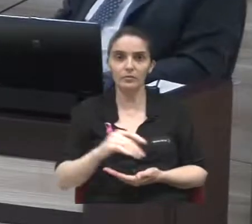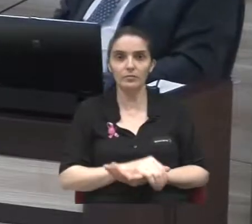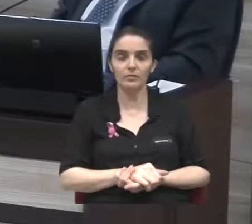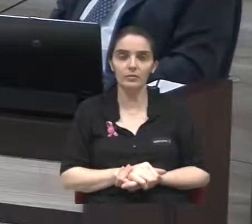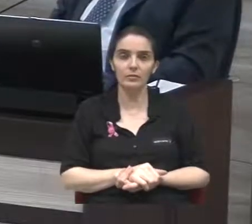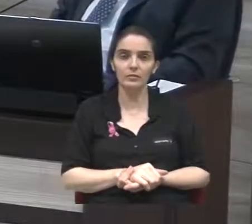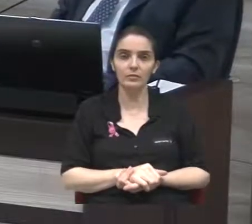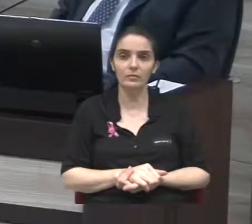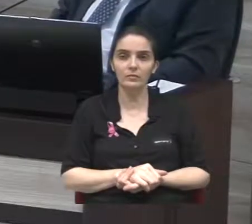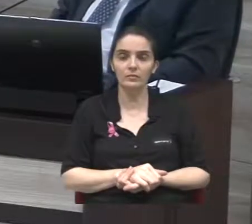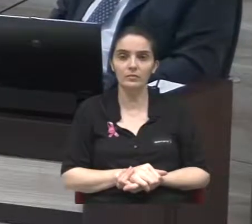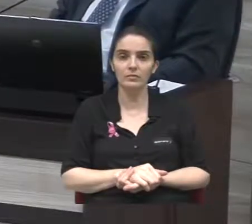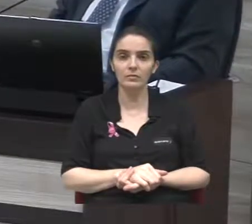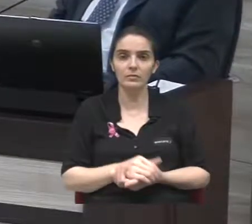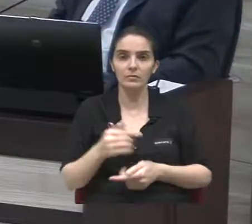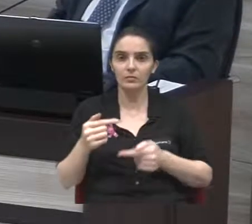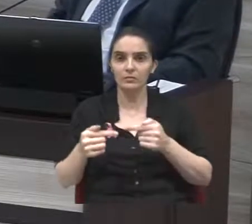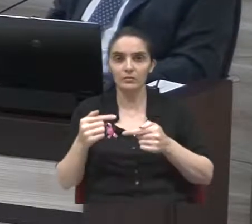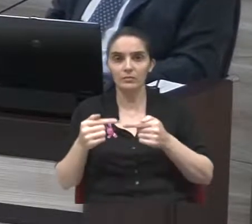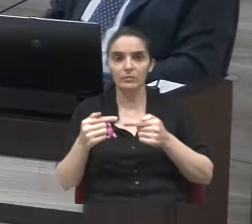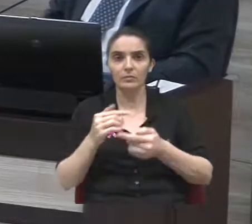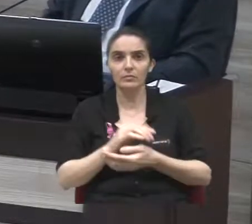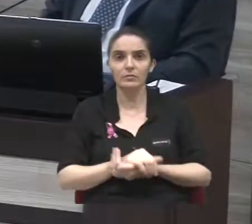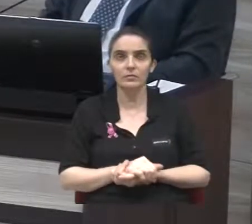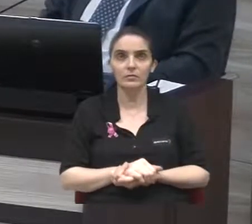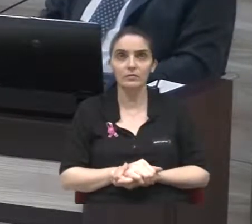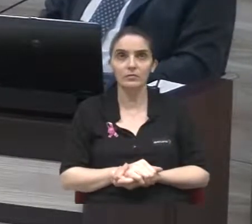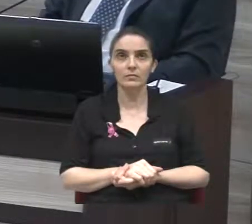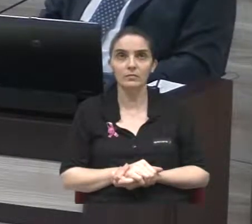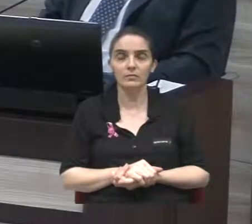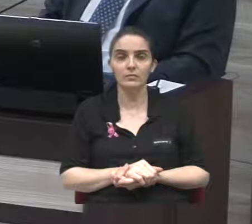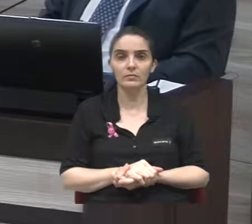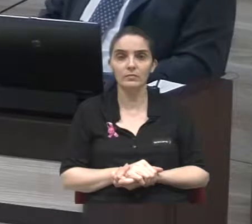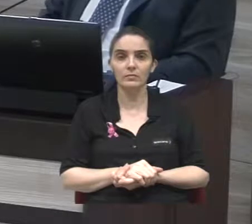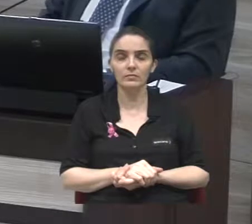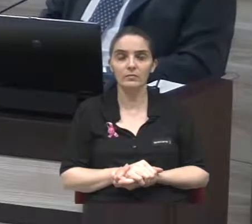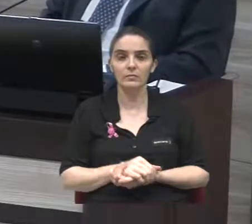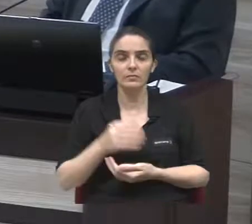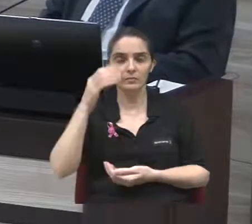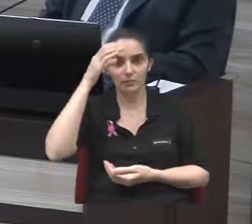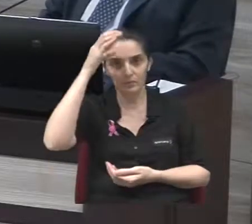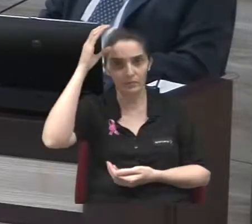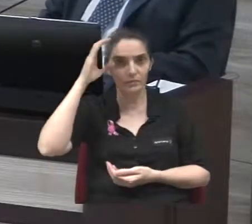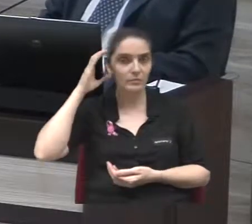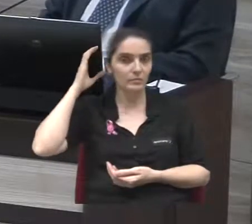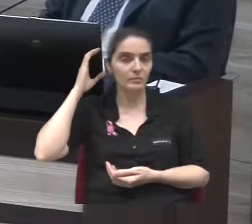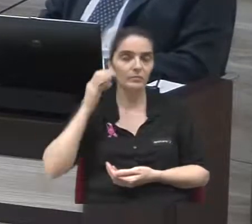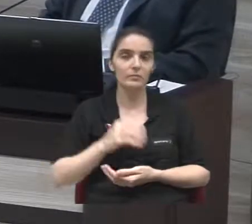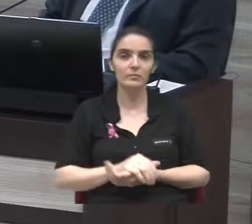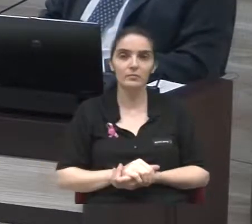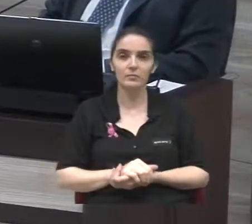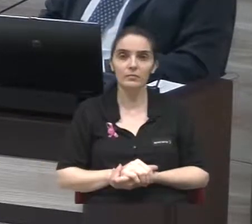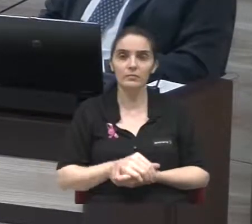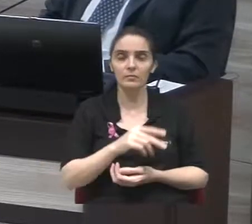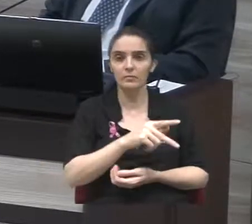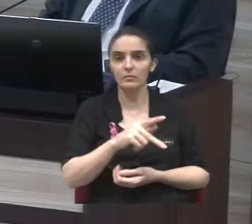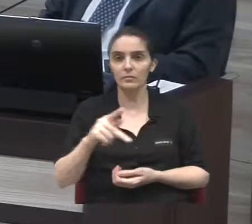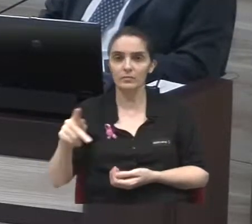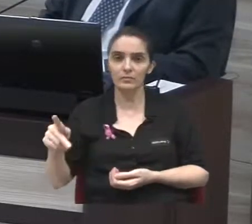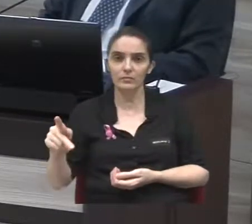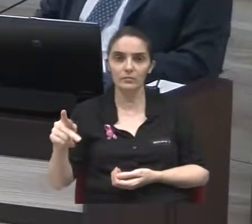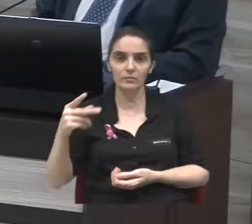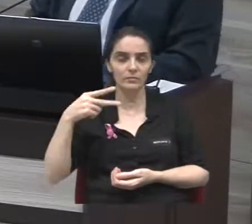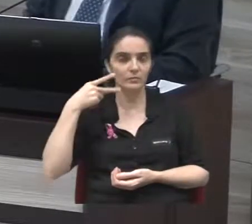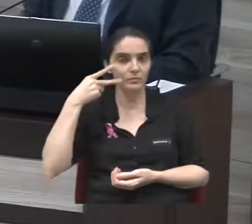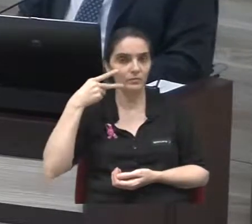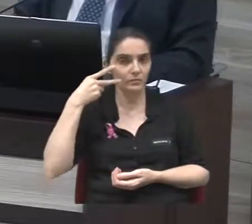discutir o requerimento? Manifesto interesse, presidente. Vereadora Carolina Pontes. Excelentíssimo presidente, nobres pares, público